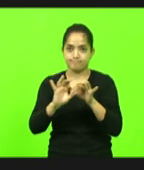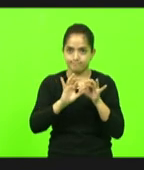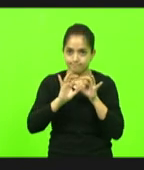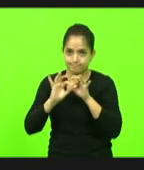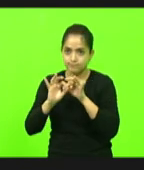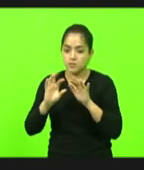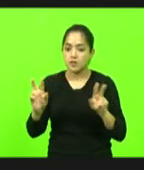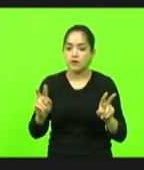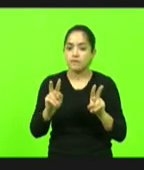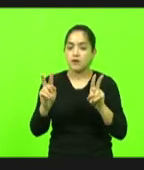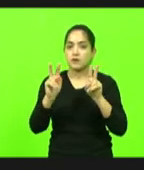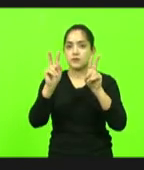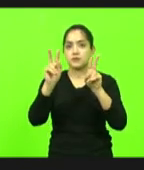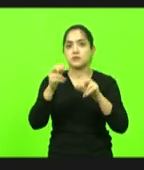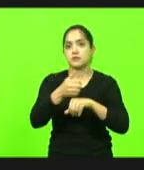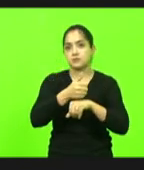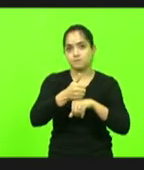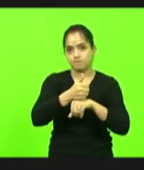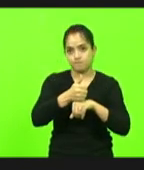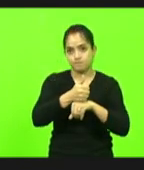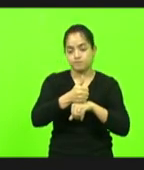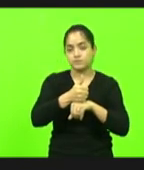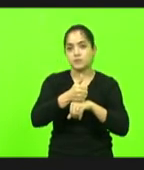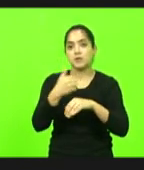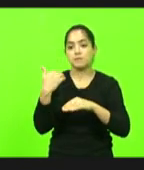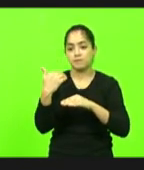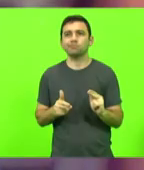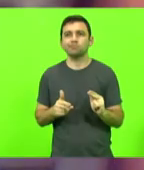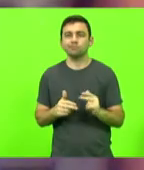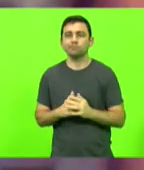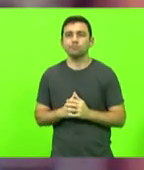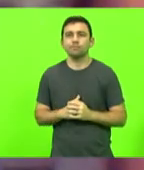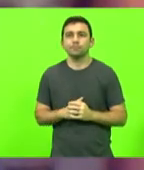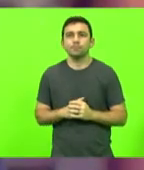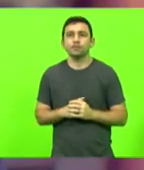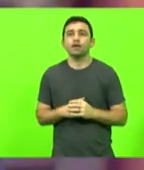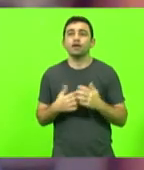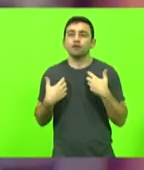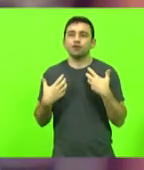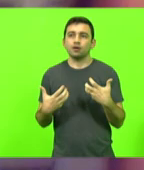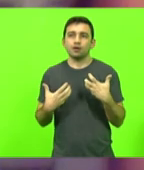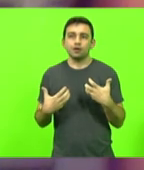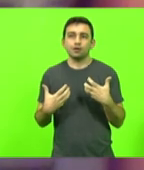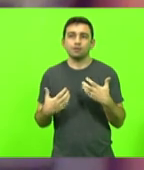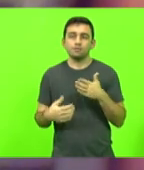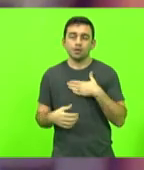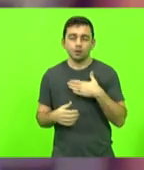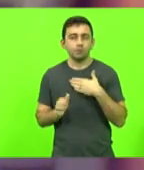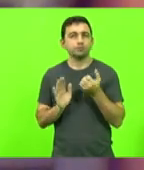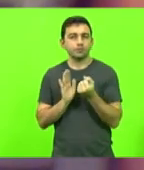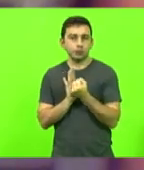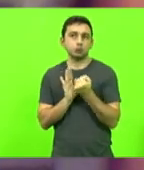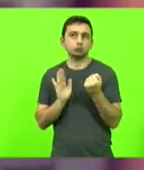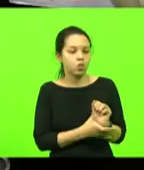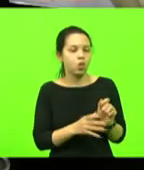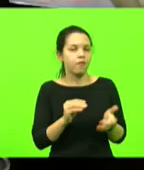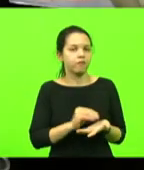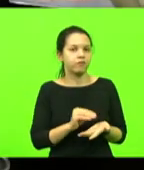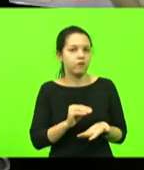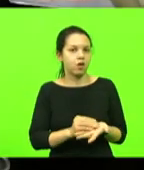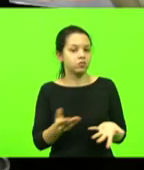A comissão mista responsável por elaborar uma proposta de alteração e melhoria do plano de cargos e carreira do Magistério Público